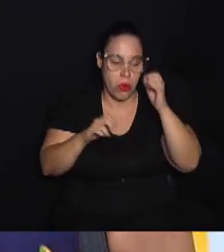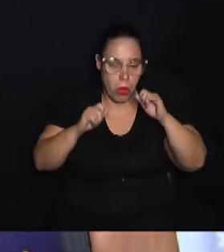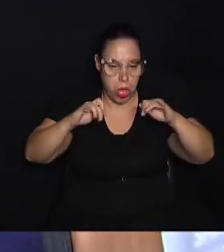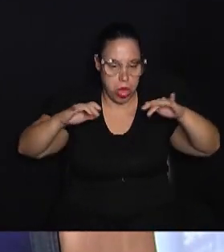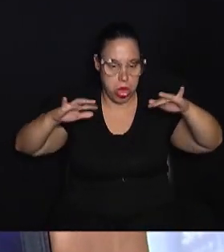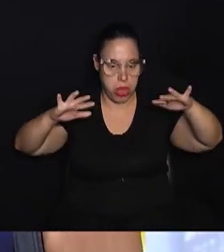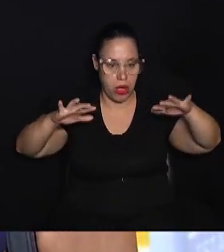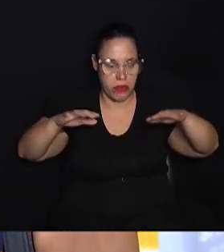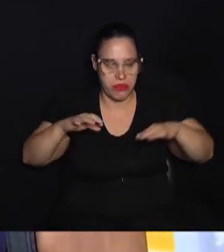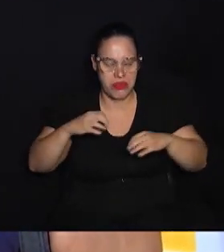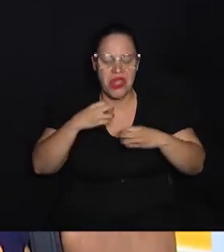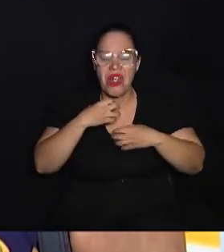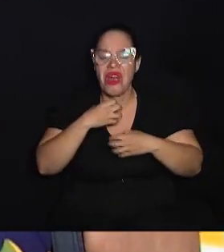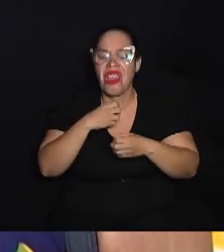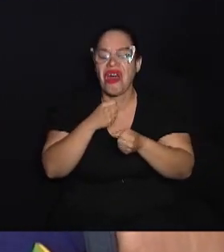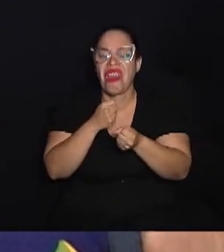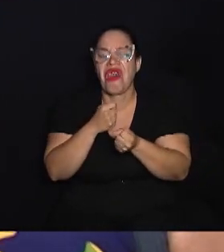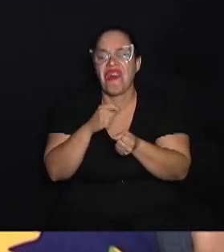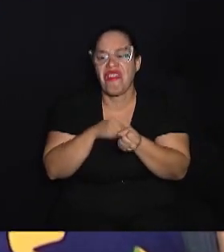tem incomodado de que forma você?